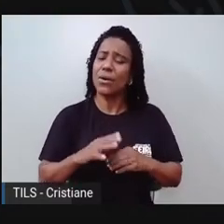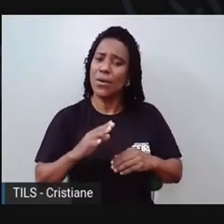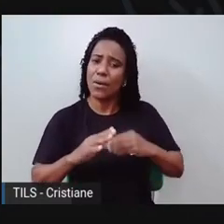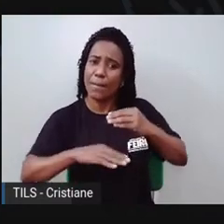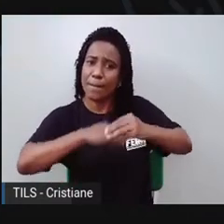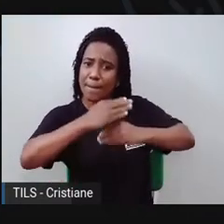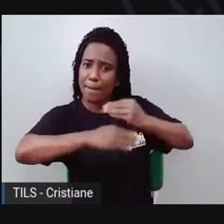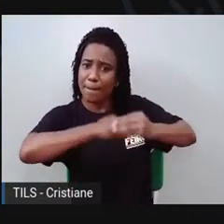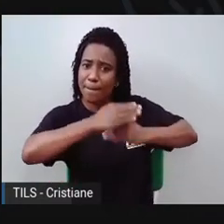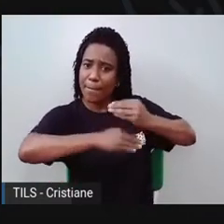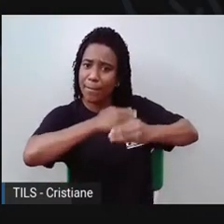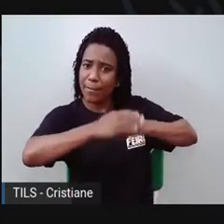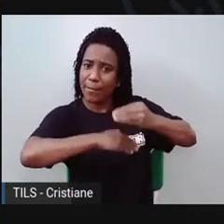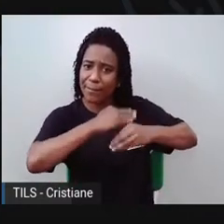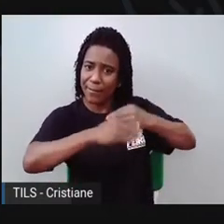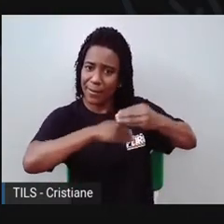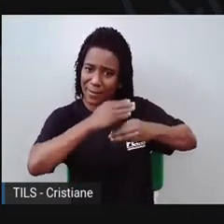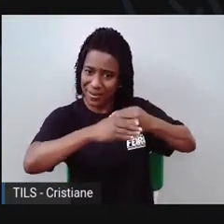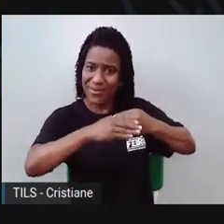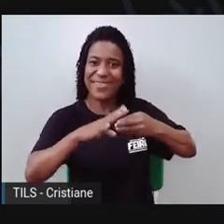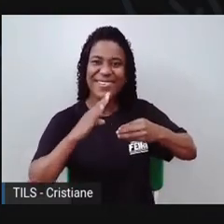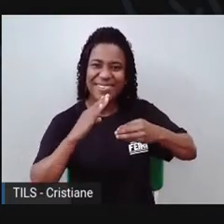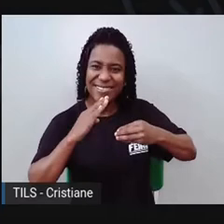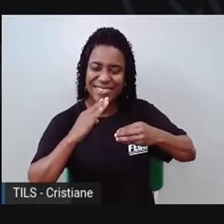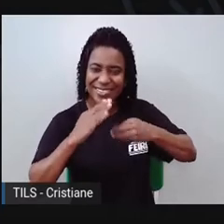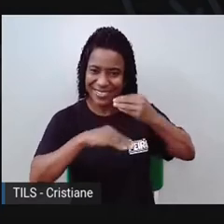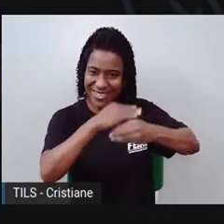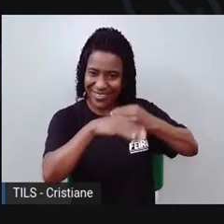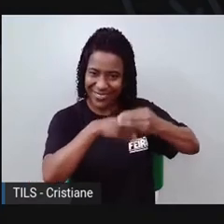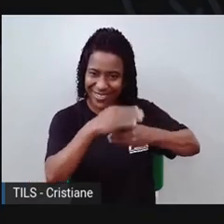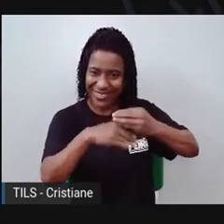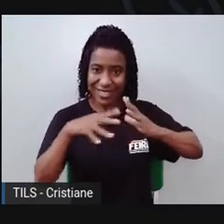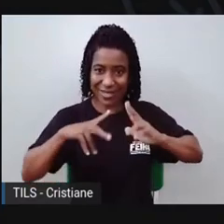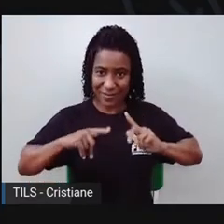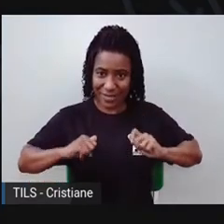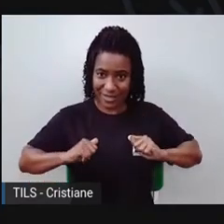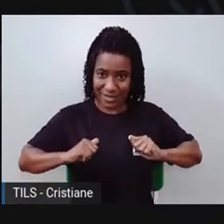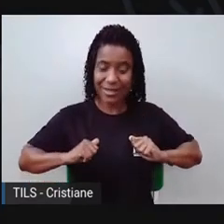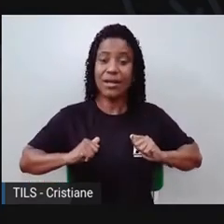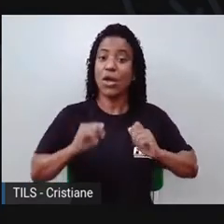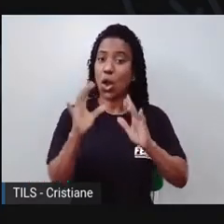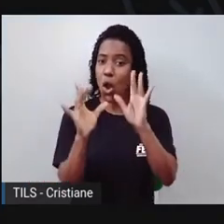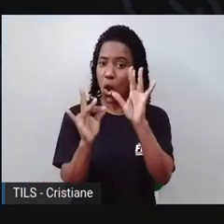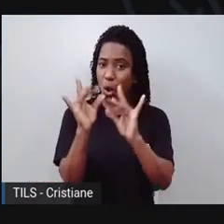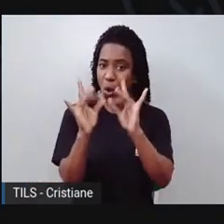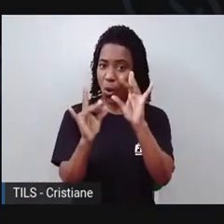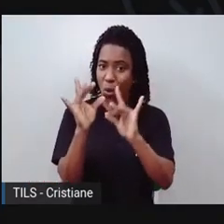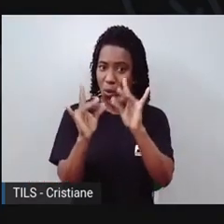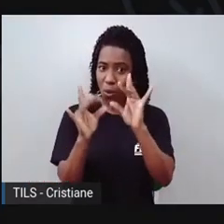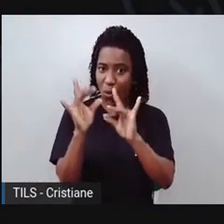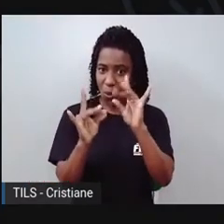cola. E a gente vai fazer a nossa massa de papel machê. Aí você